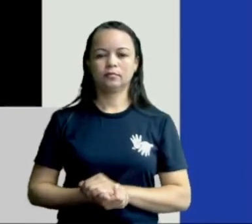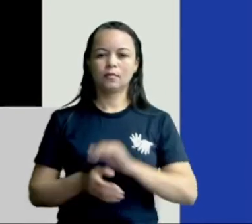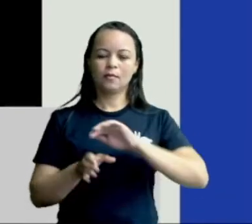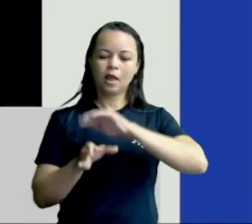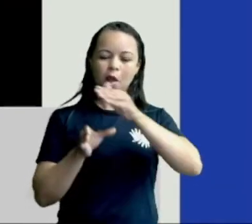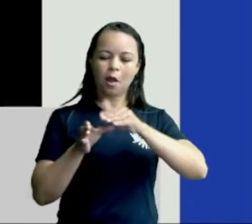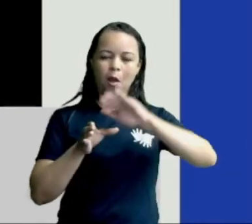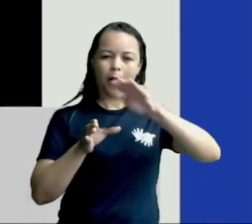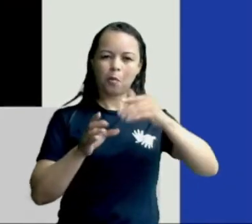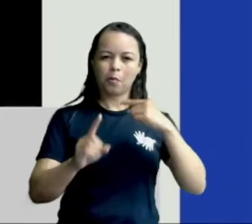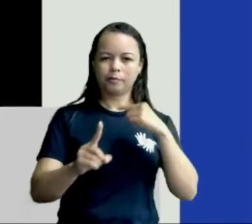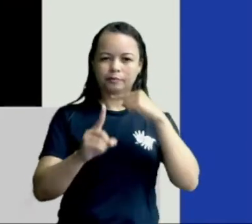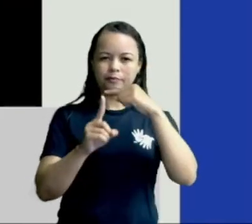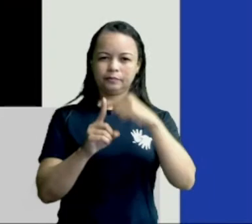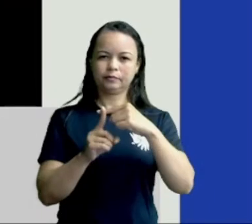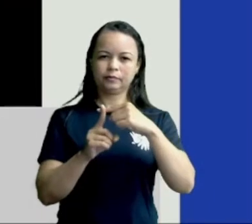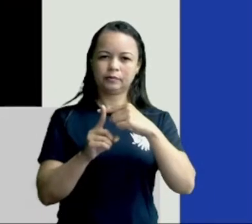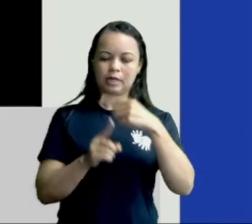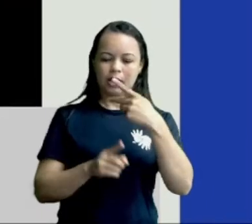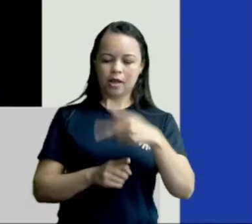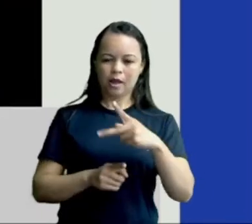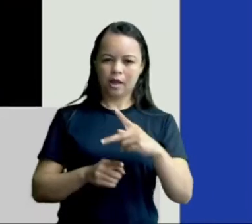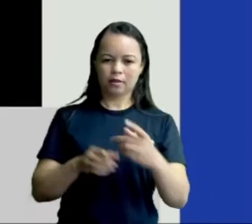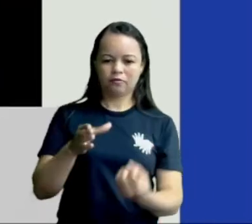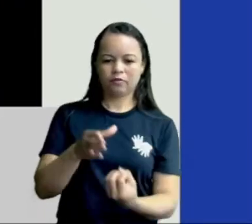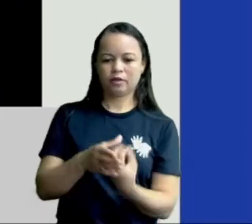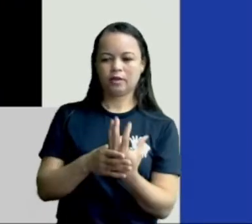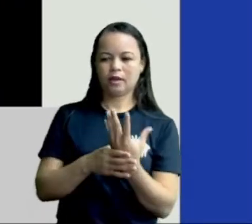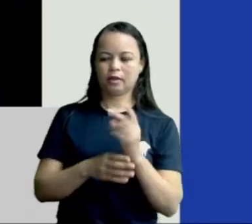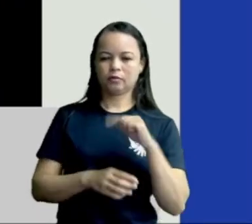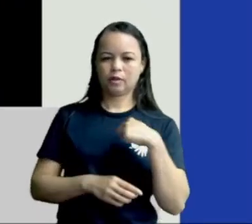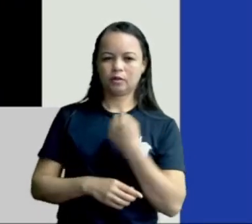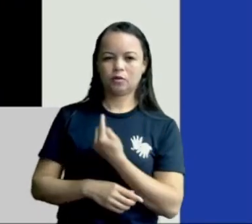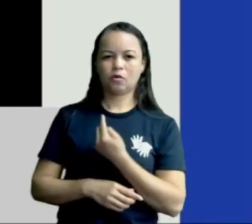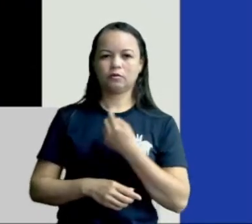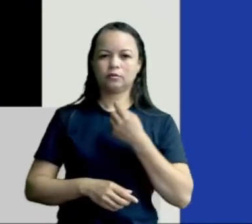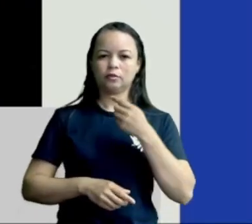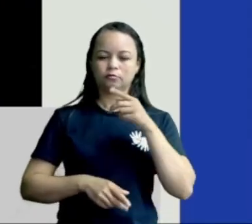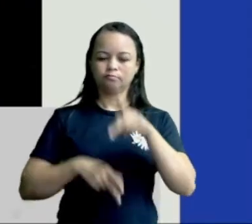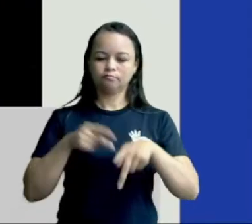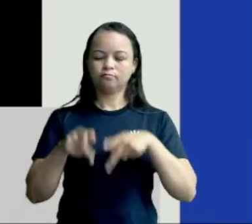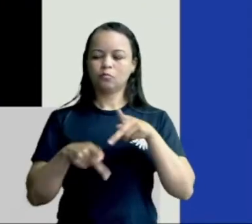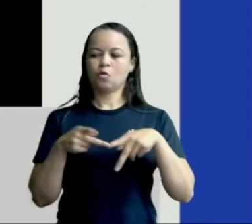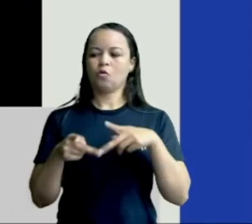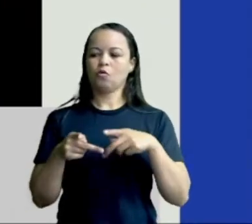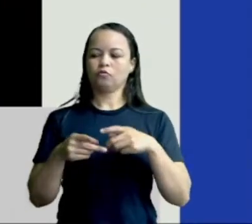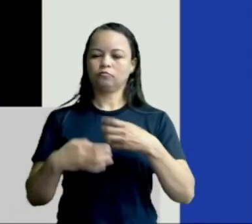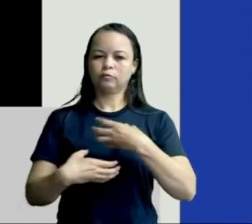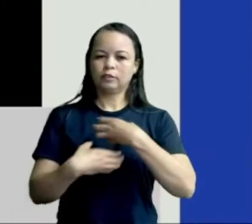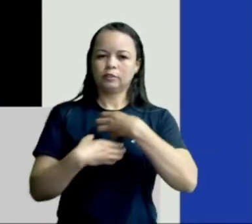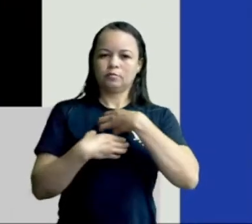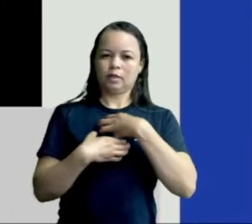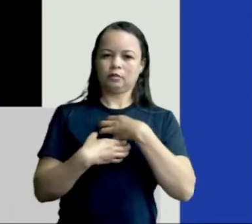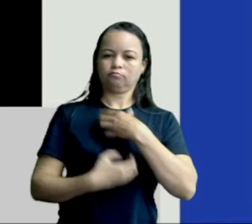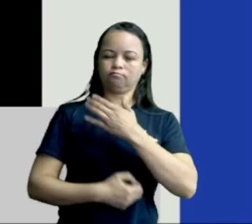Monte das Tabocas. Aqui germinou em nossa gente o sentimento nativista e de